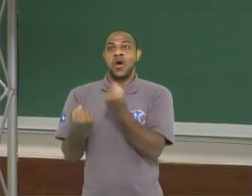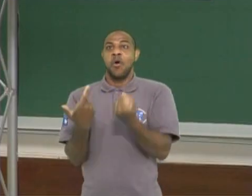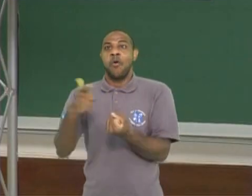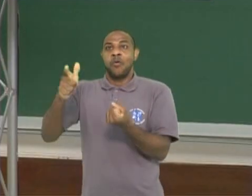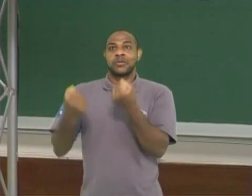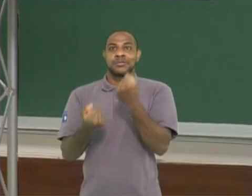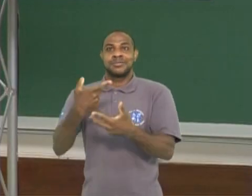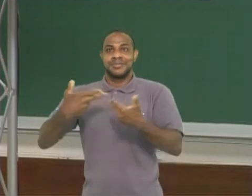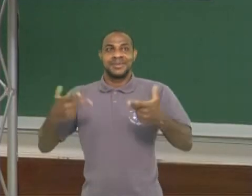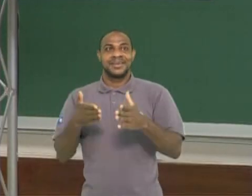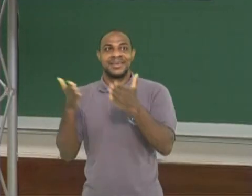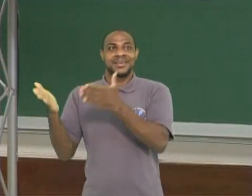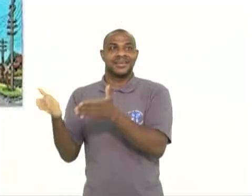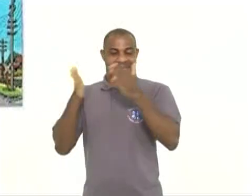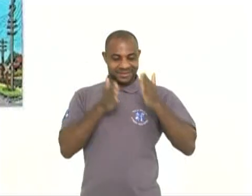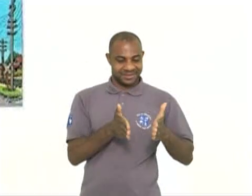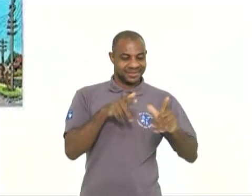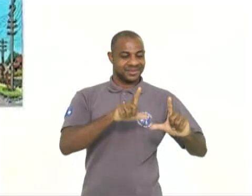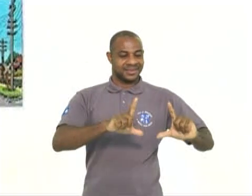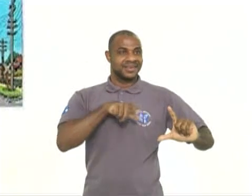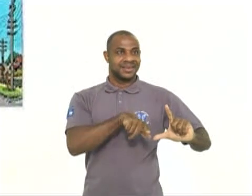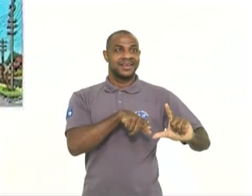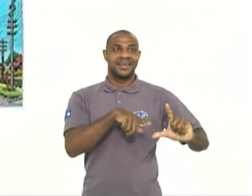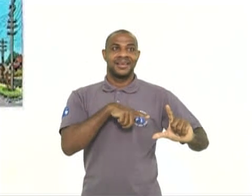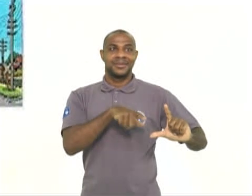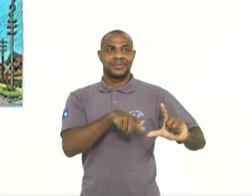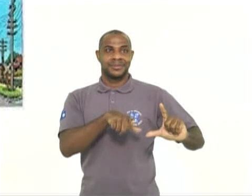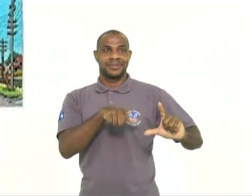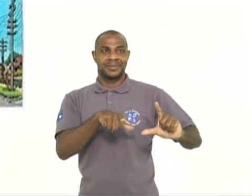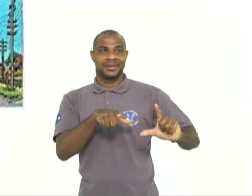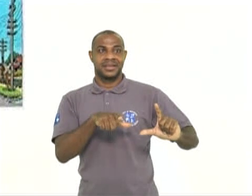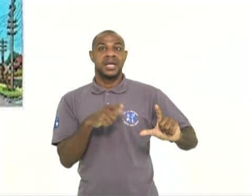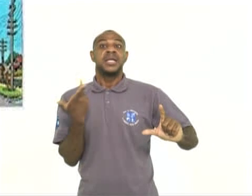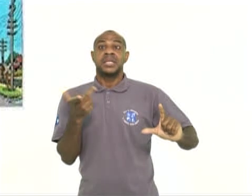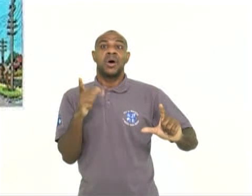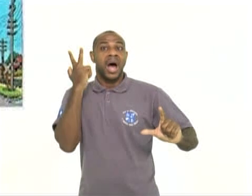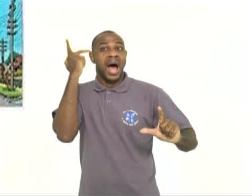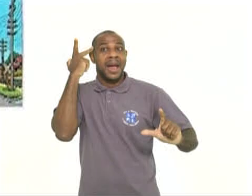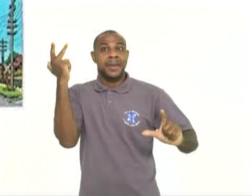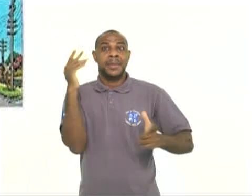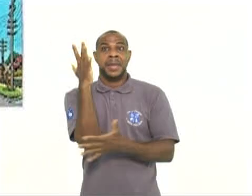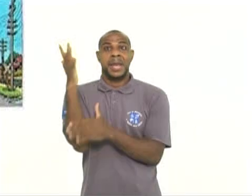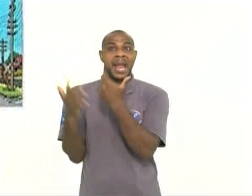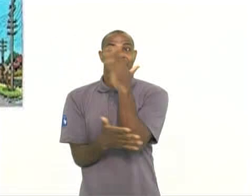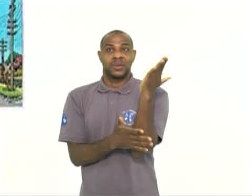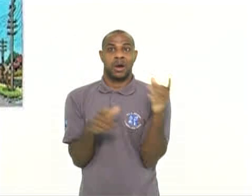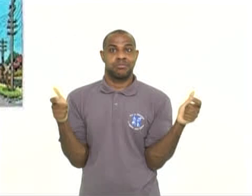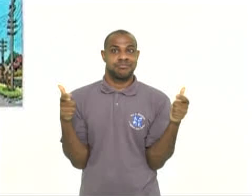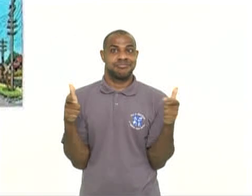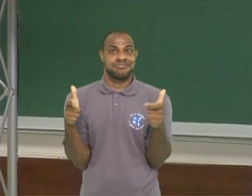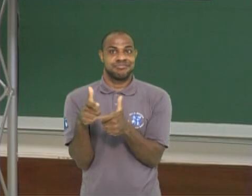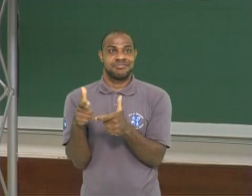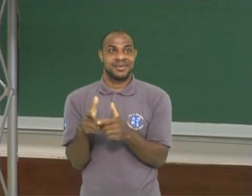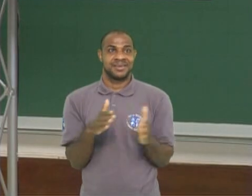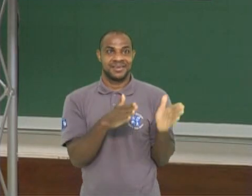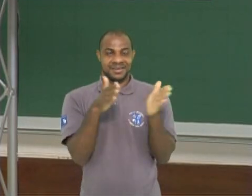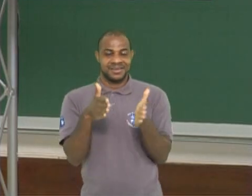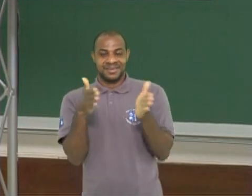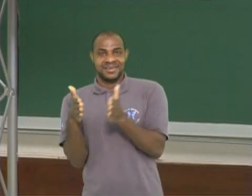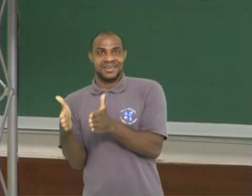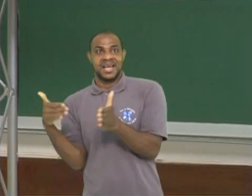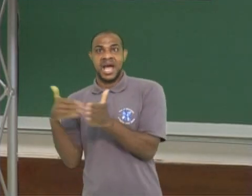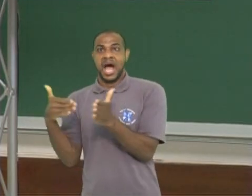transporte e os elementos naturais eles vão diminuindo. E quando a gente analisa aqui, né, as